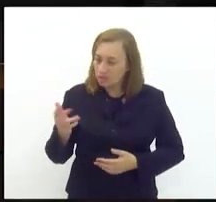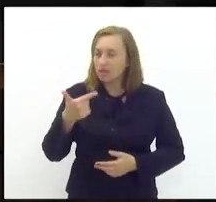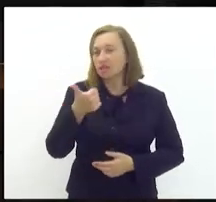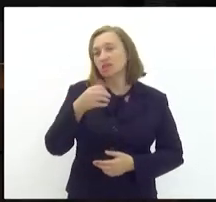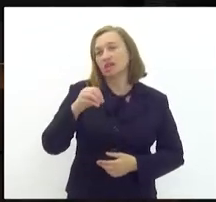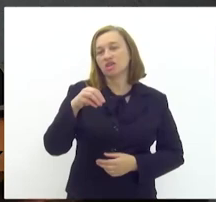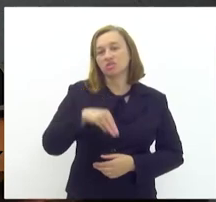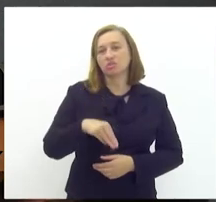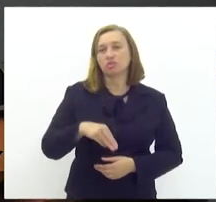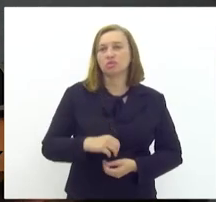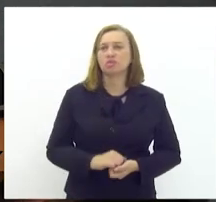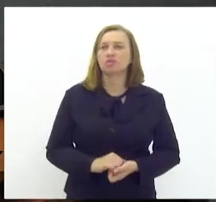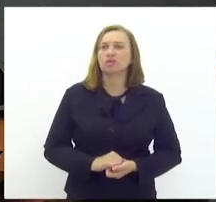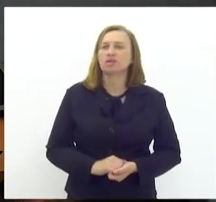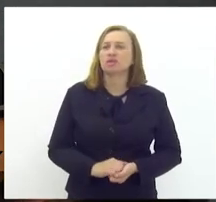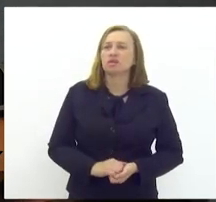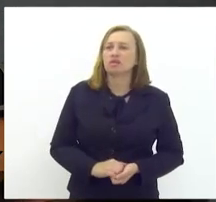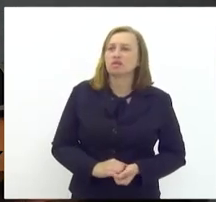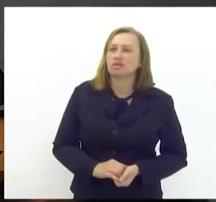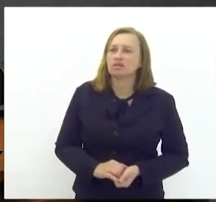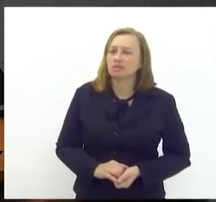dispõe de 10 minutos